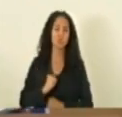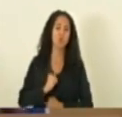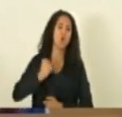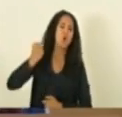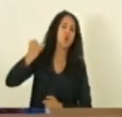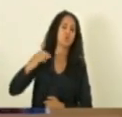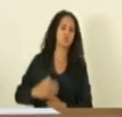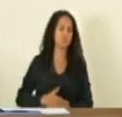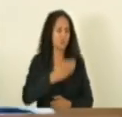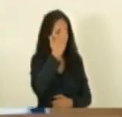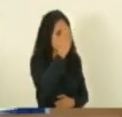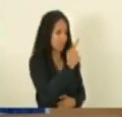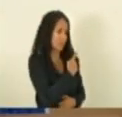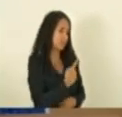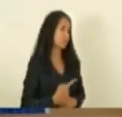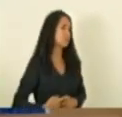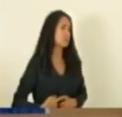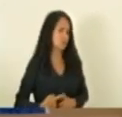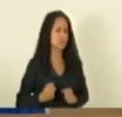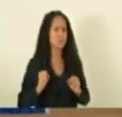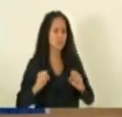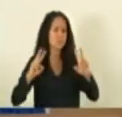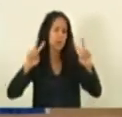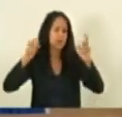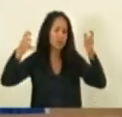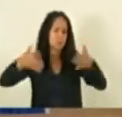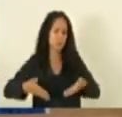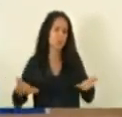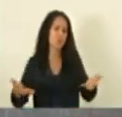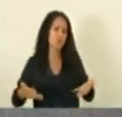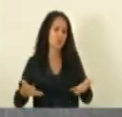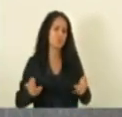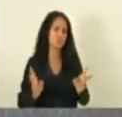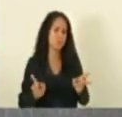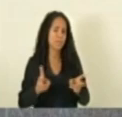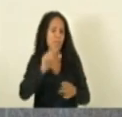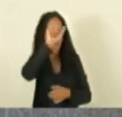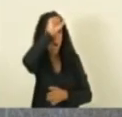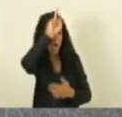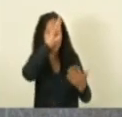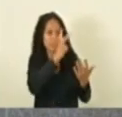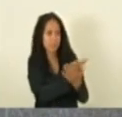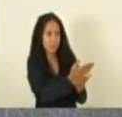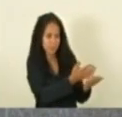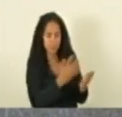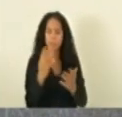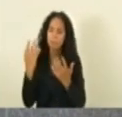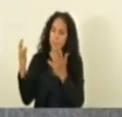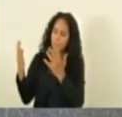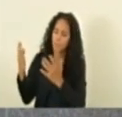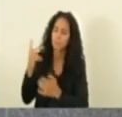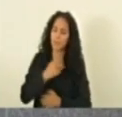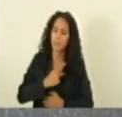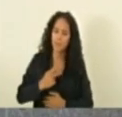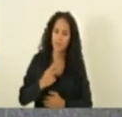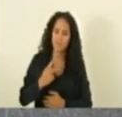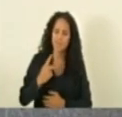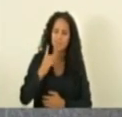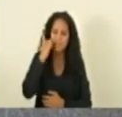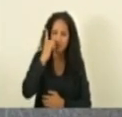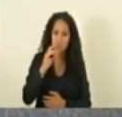senhor presidente, não poderia deixar de falar sobre esse assunto no dia de hoje. Muito obrigado, parabéns, deputado Fabrício Gandini, devolvo